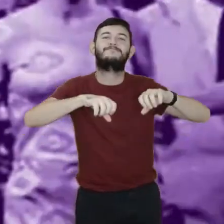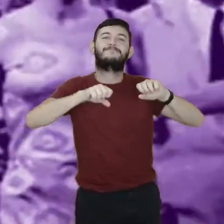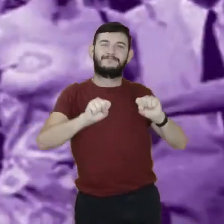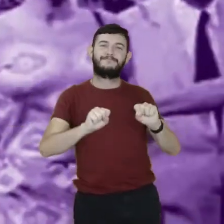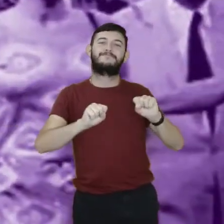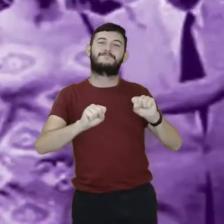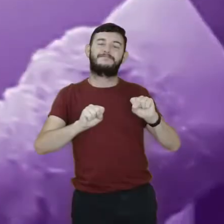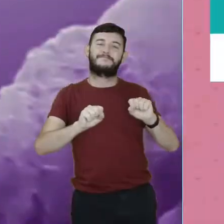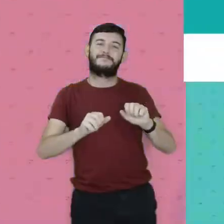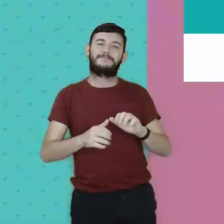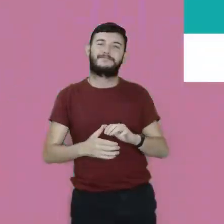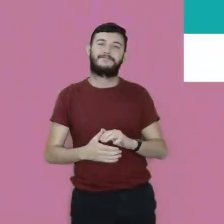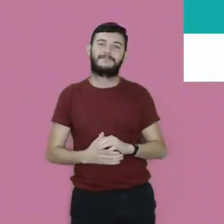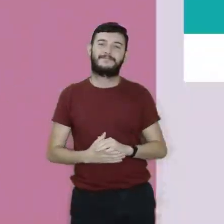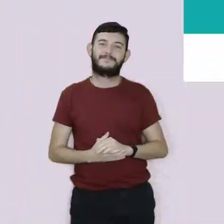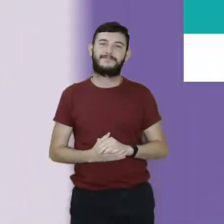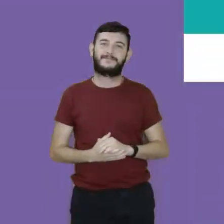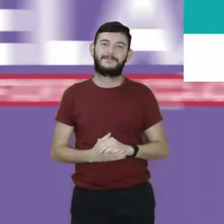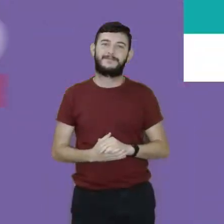de poder.